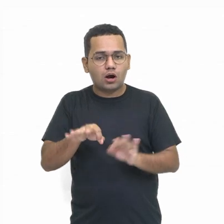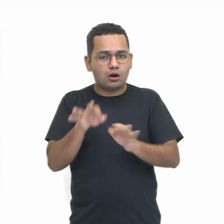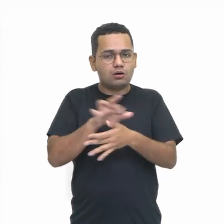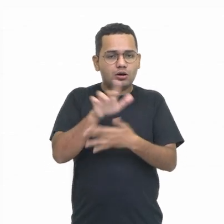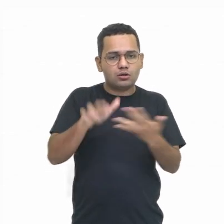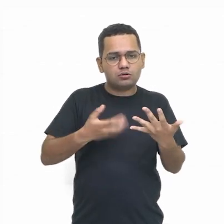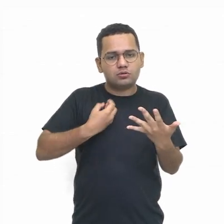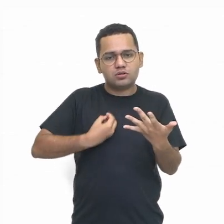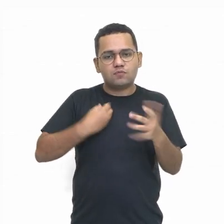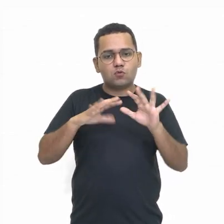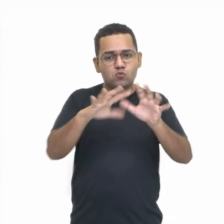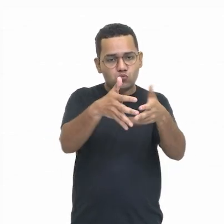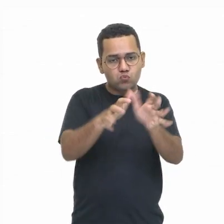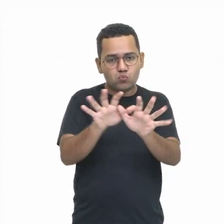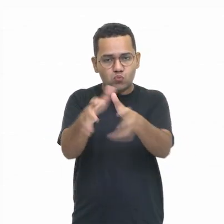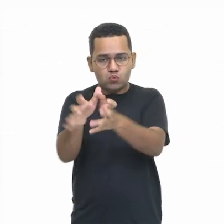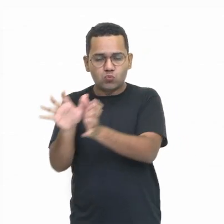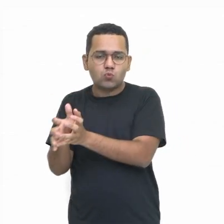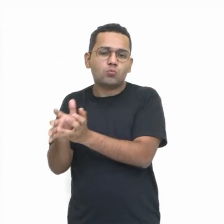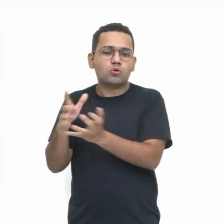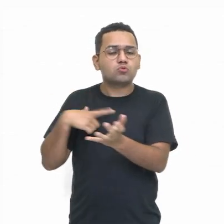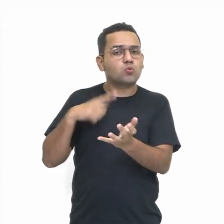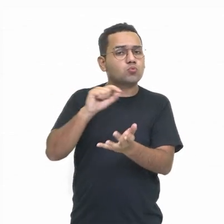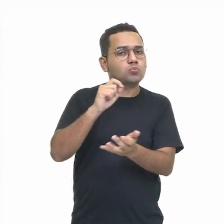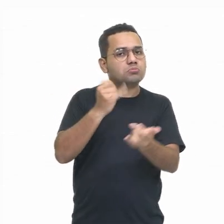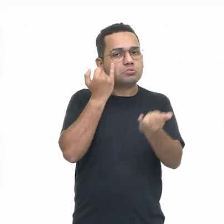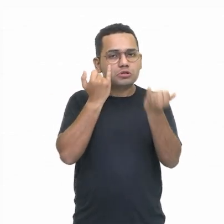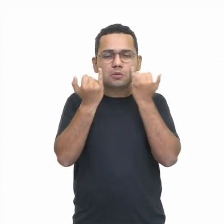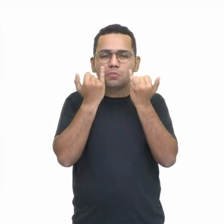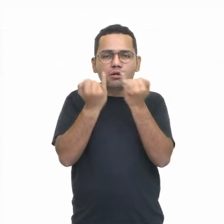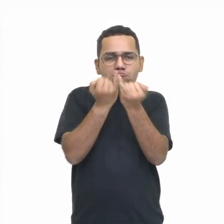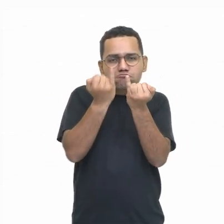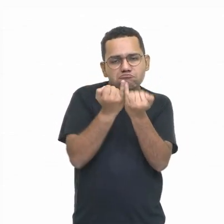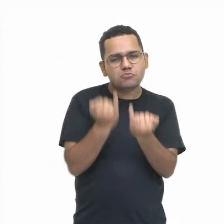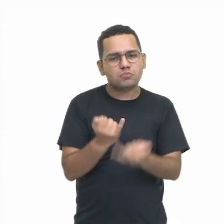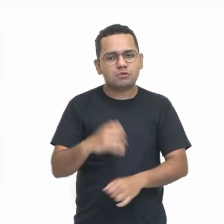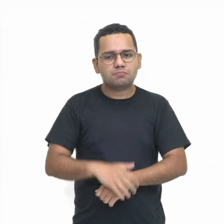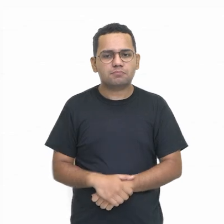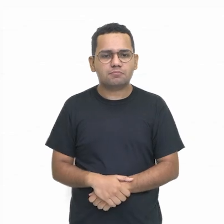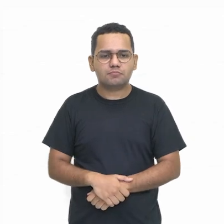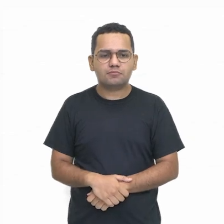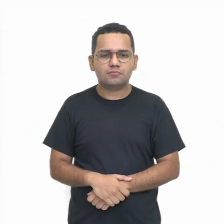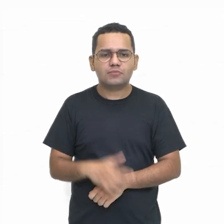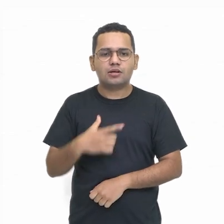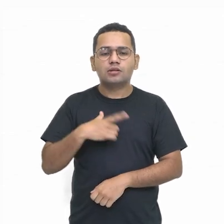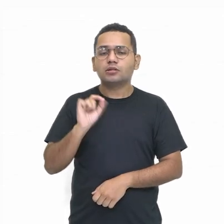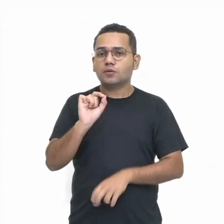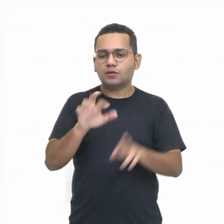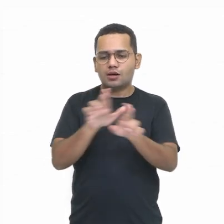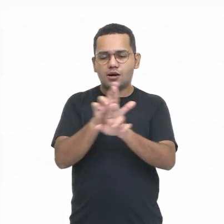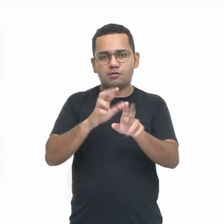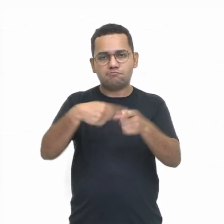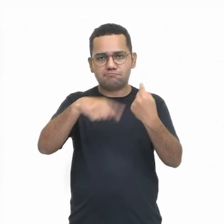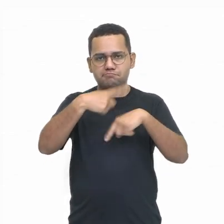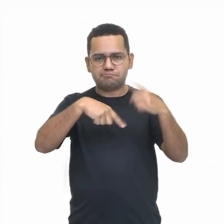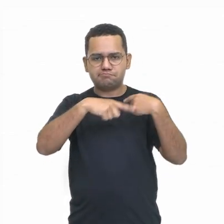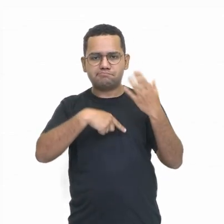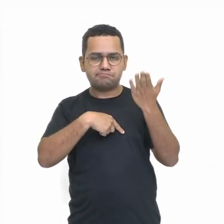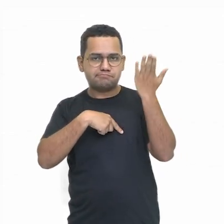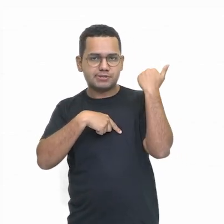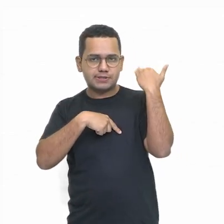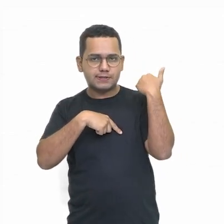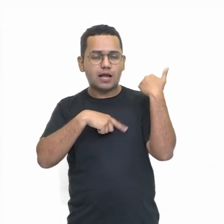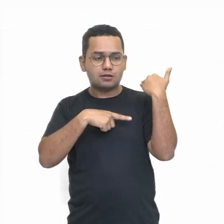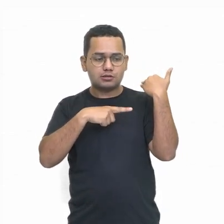categorias, agrupando-os de acordo com suas características comuns, bem como por suas relações